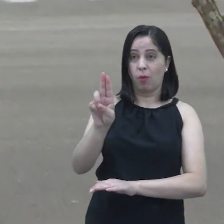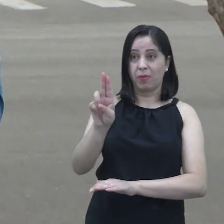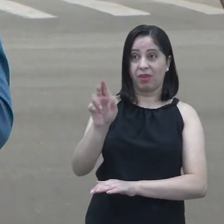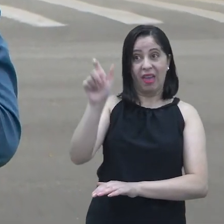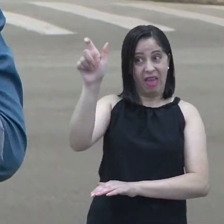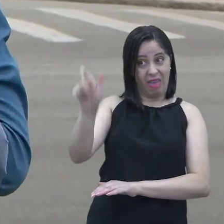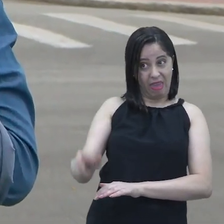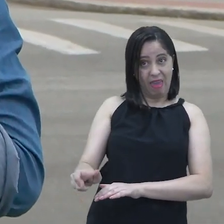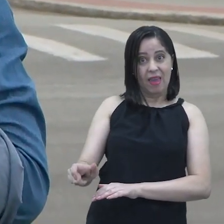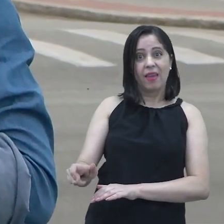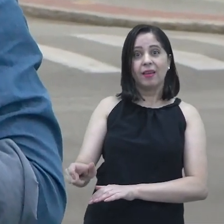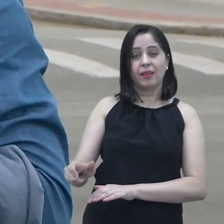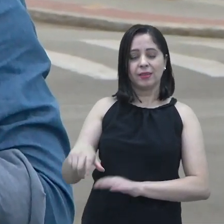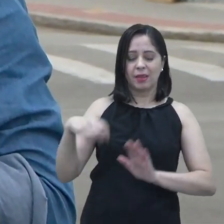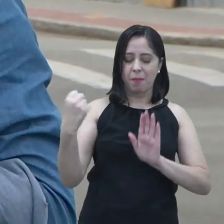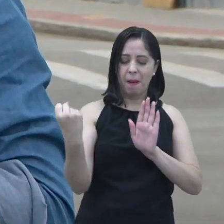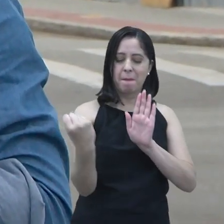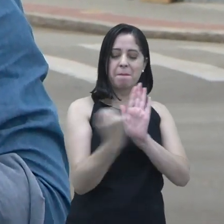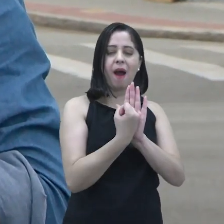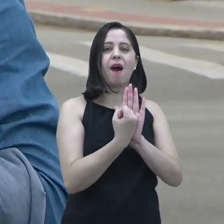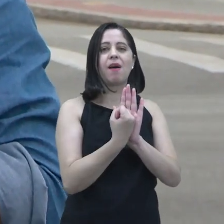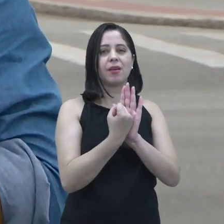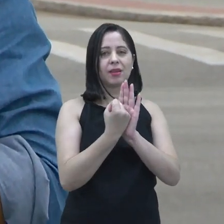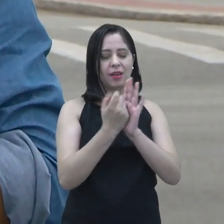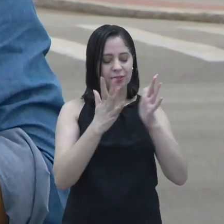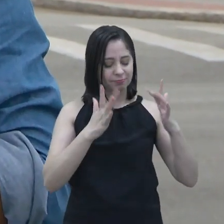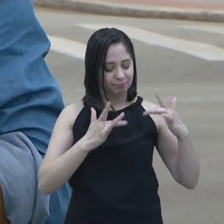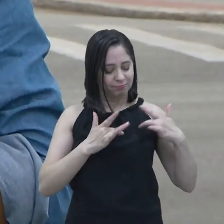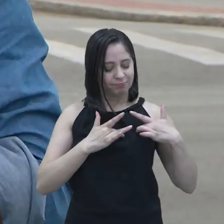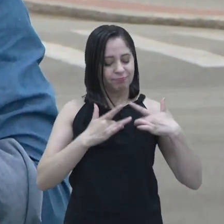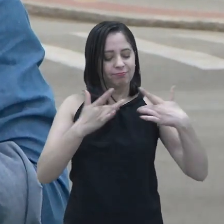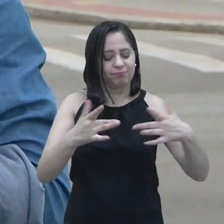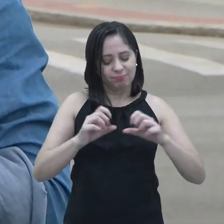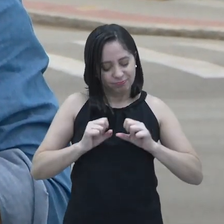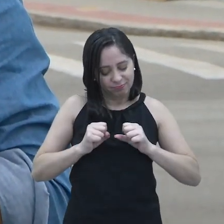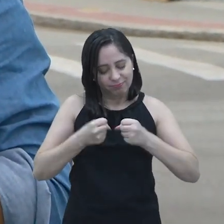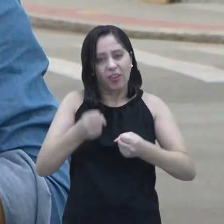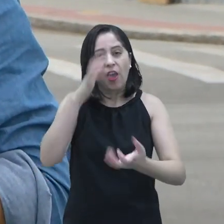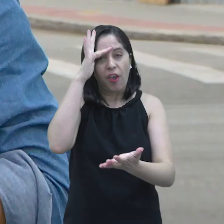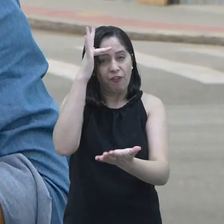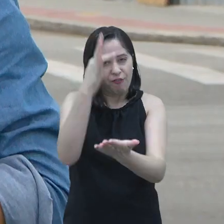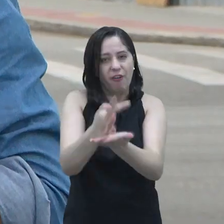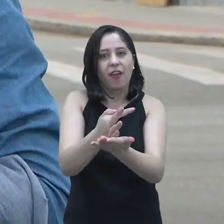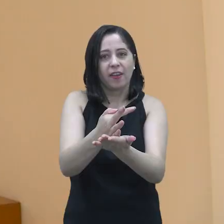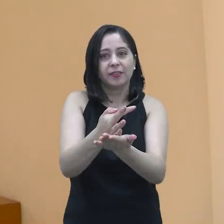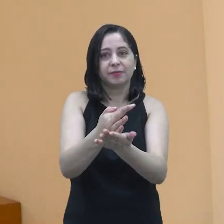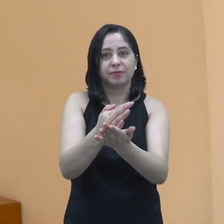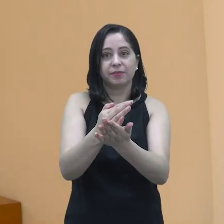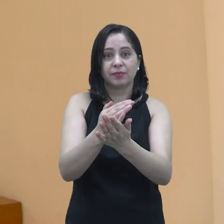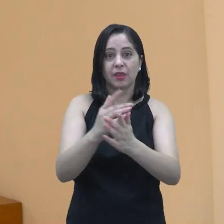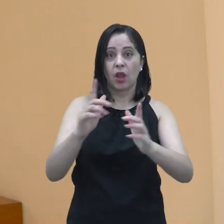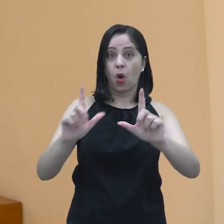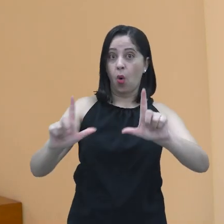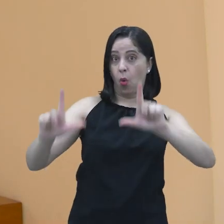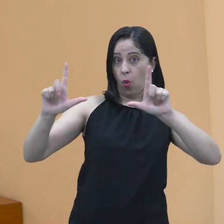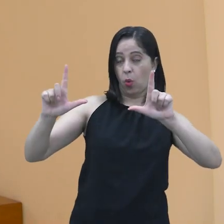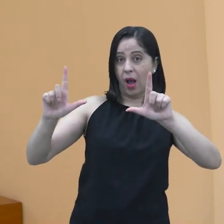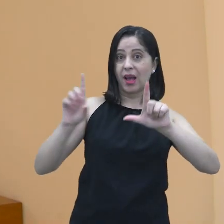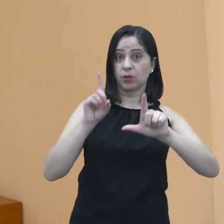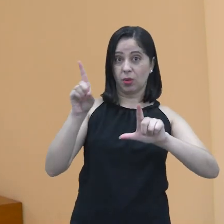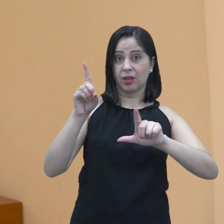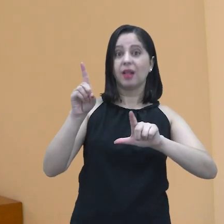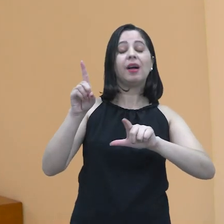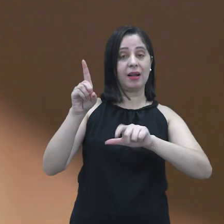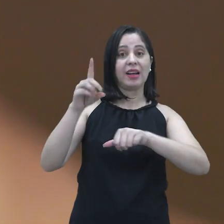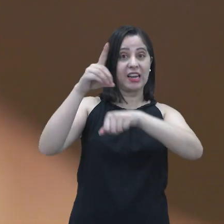homenagem deixou para São José um legado de entrega, dedicação e muita fé. O quadro na Diocese de São